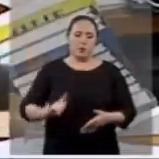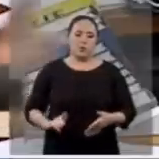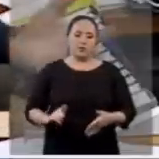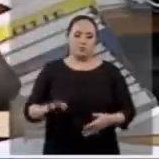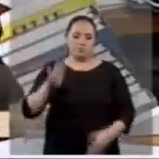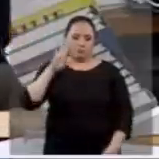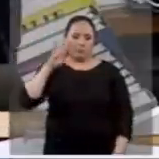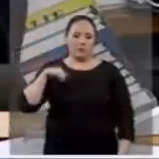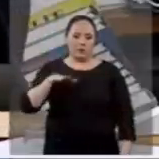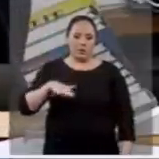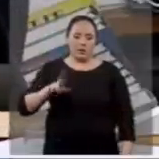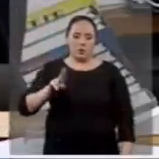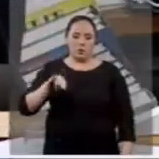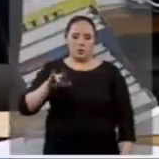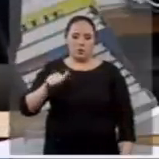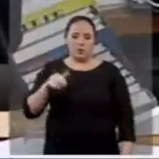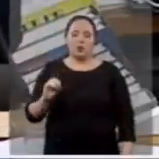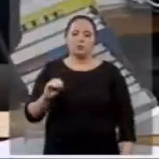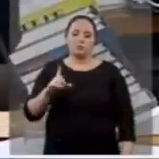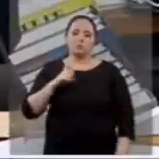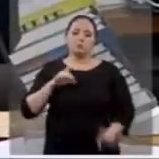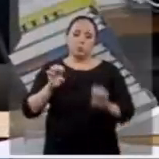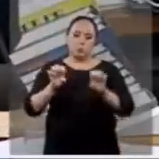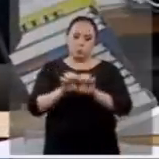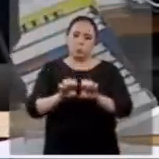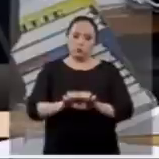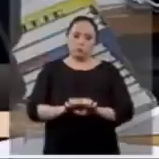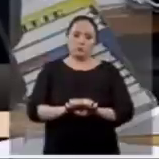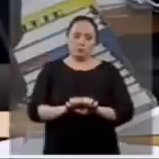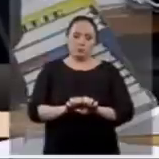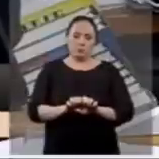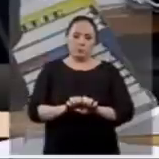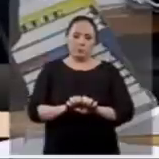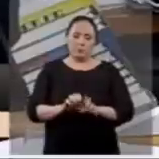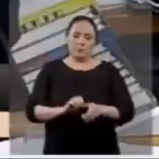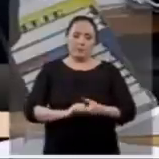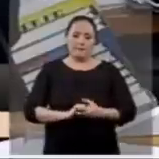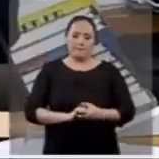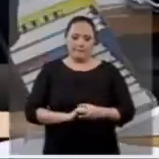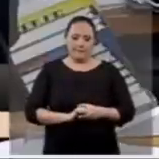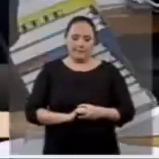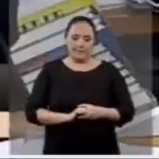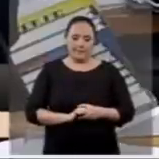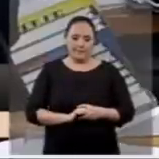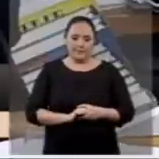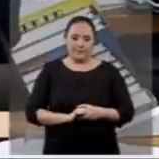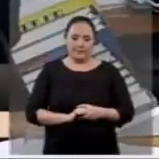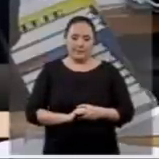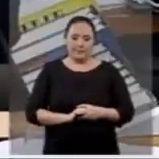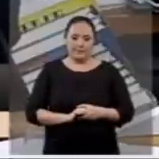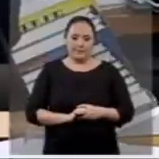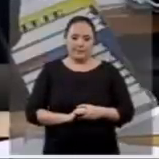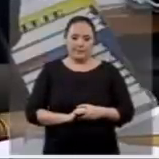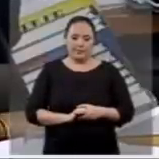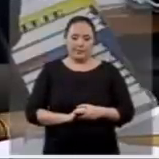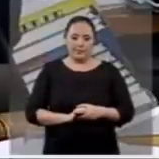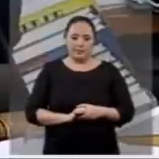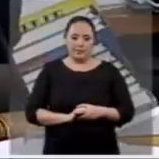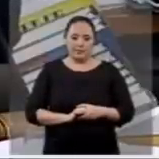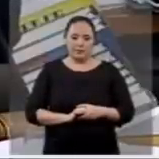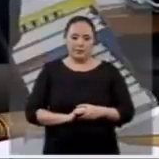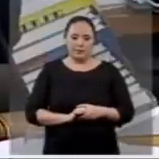da União, ele está muito bem estruturado, ingresse com os